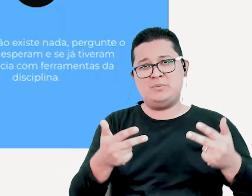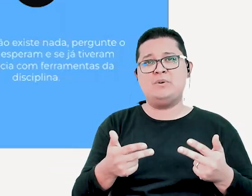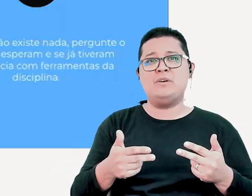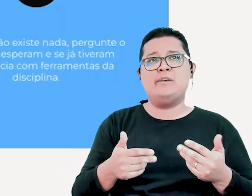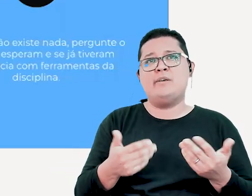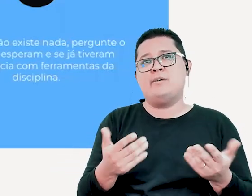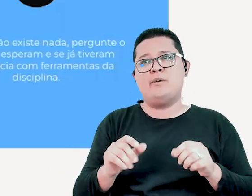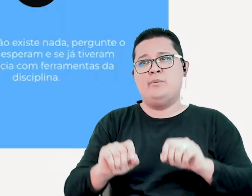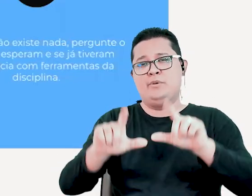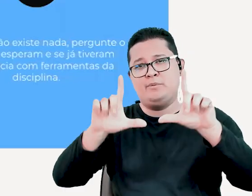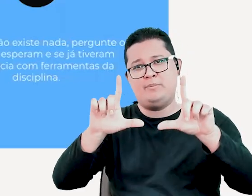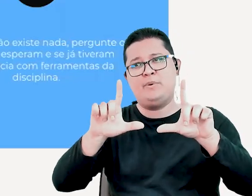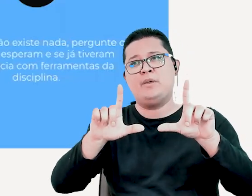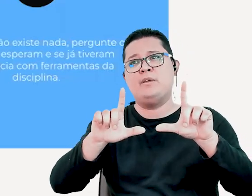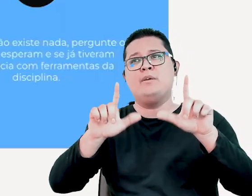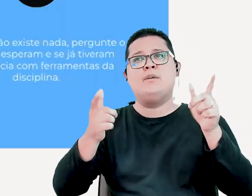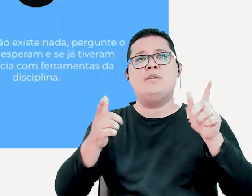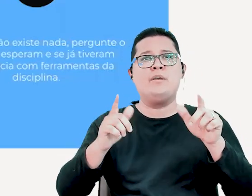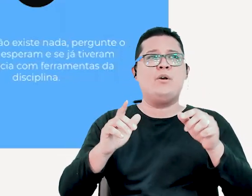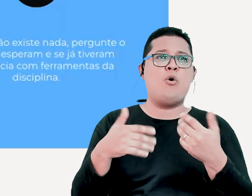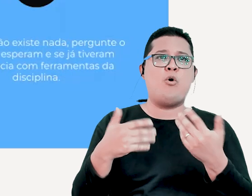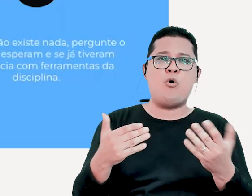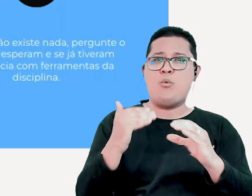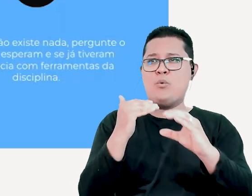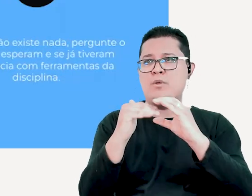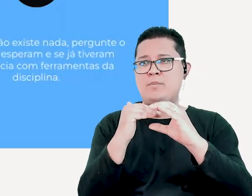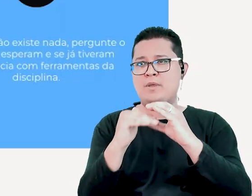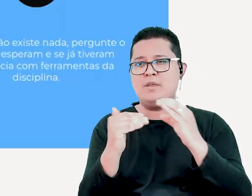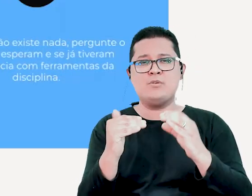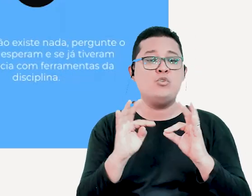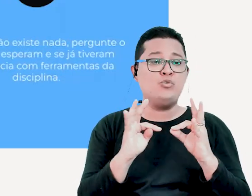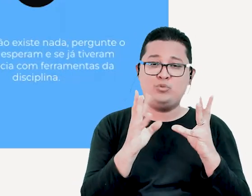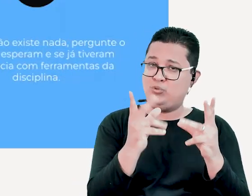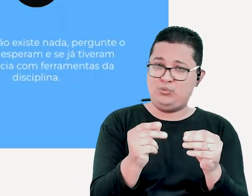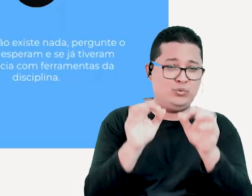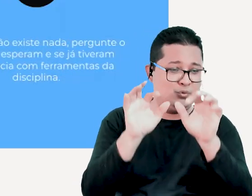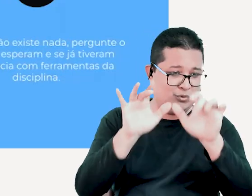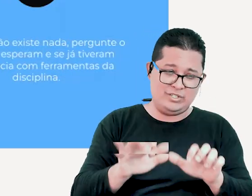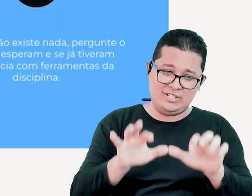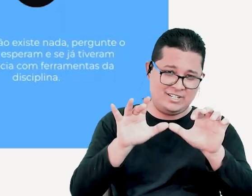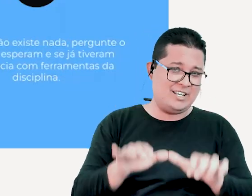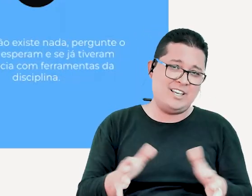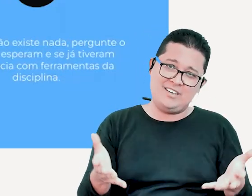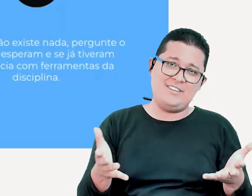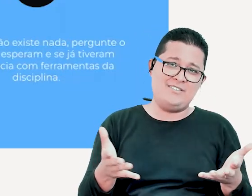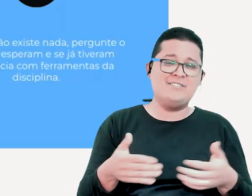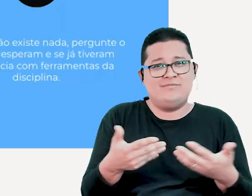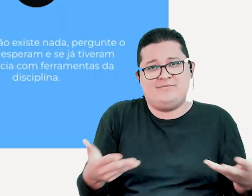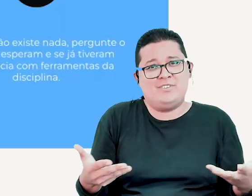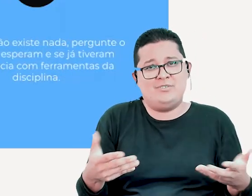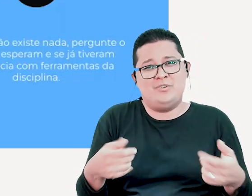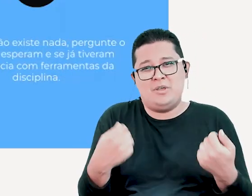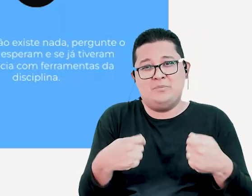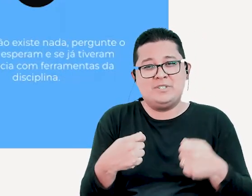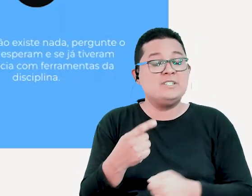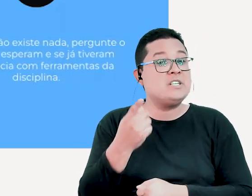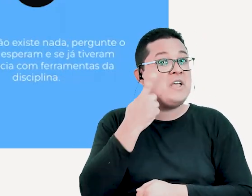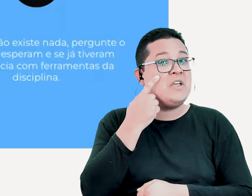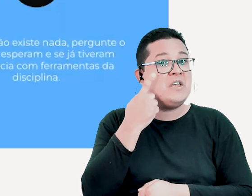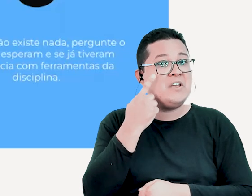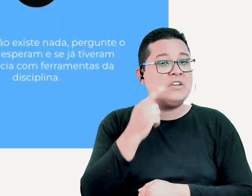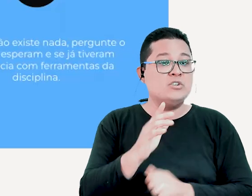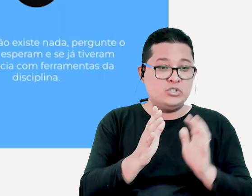todo mundo, de algum jeito, vai estar escrevendo para produto, né? Então, aqui a gente quer saber se as pessoas já tiveram contato